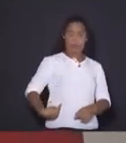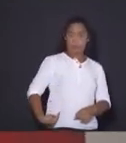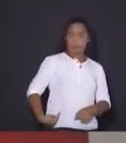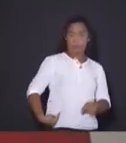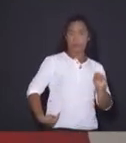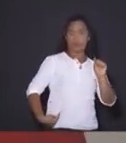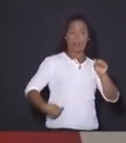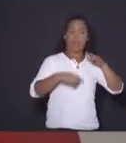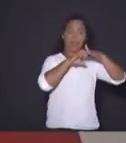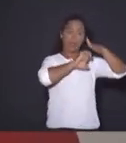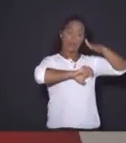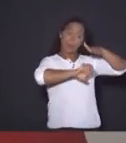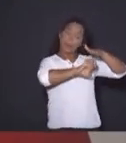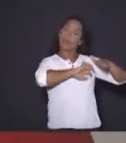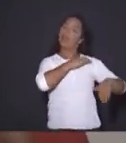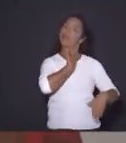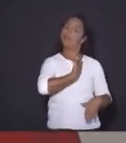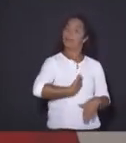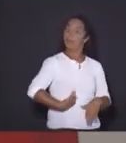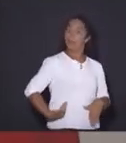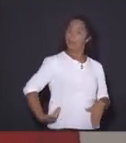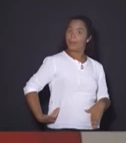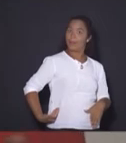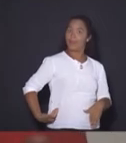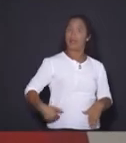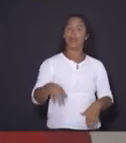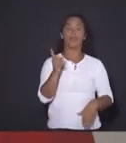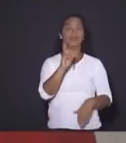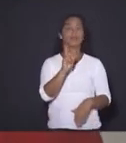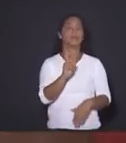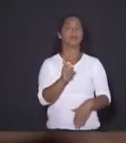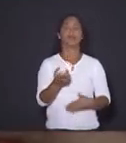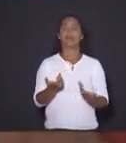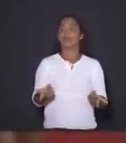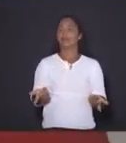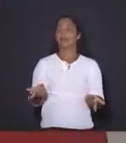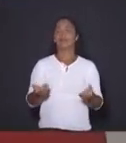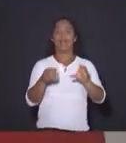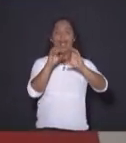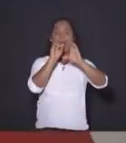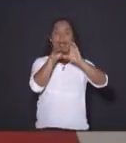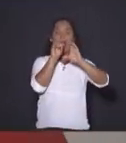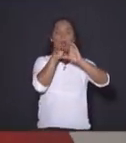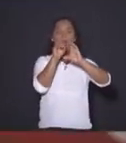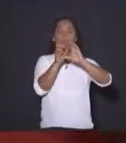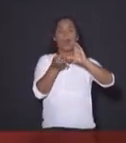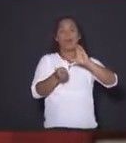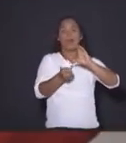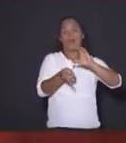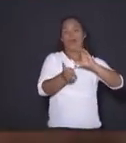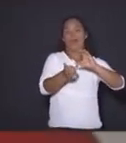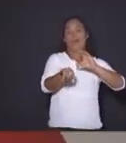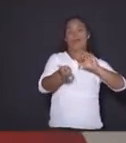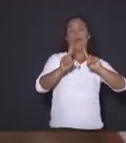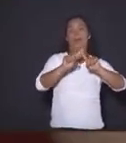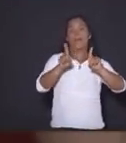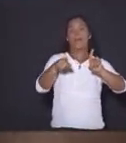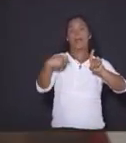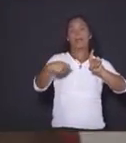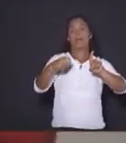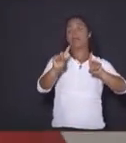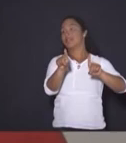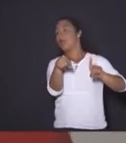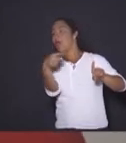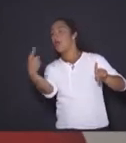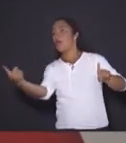empresa pública não você não vai privatizar a globo globo continua mas vai ter uma empresa pública que vai dar